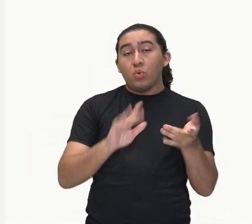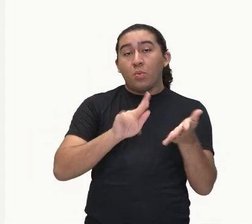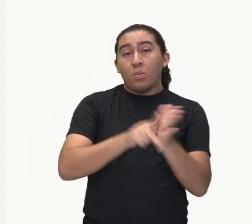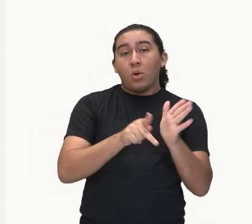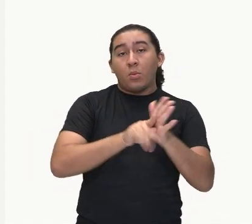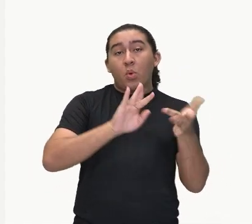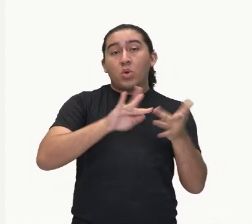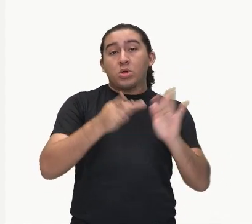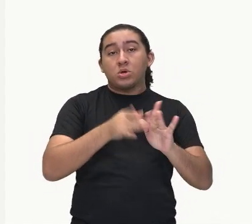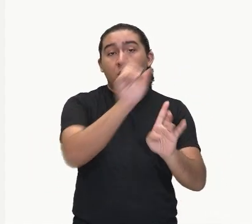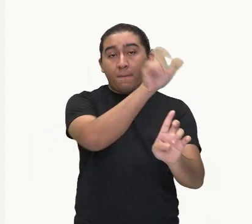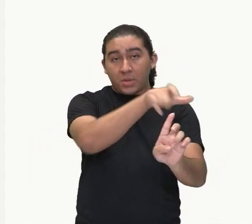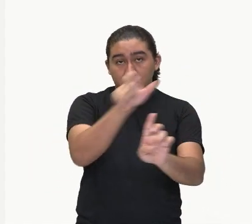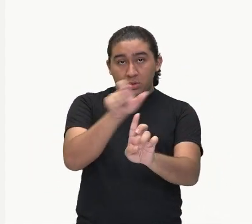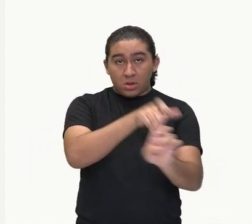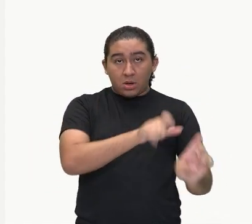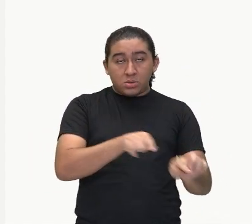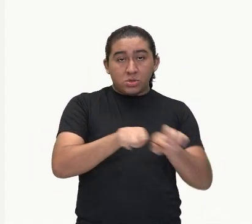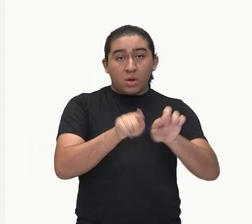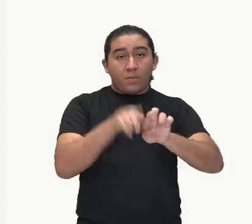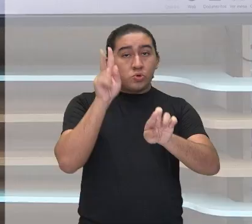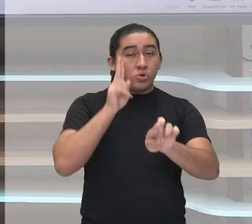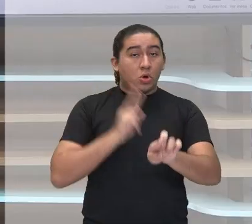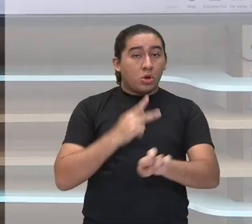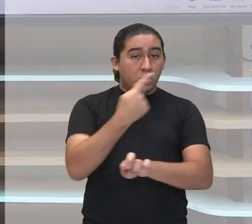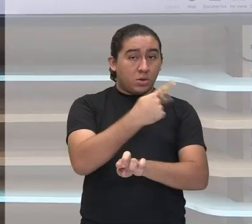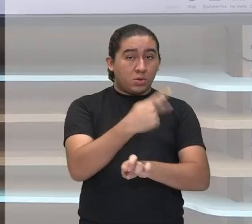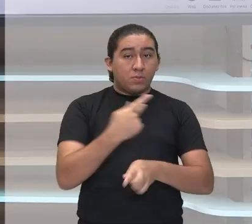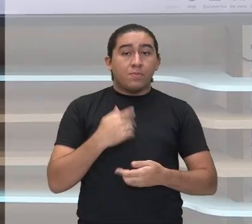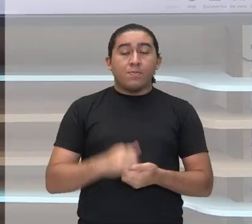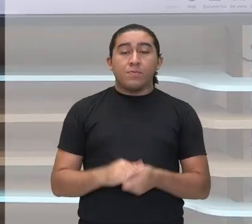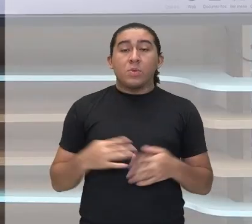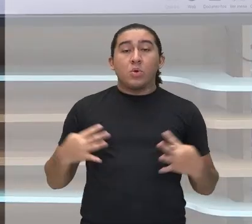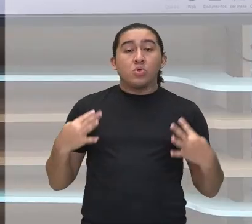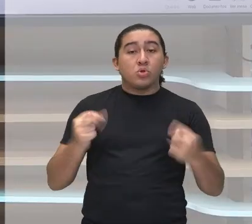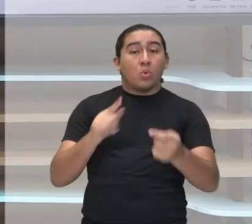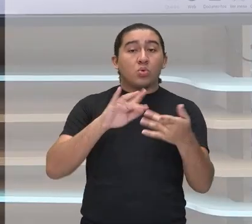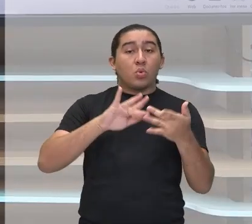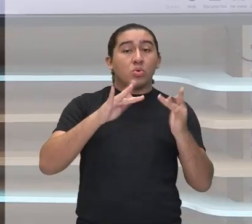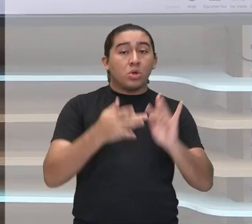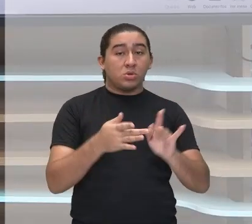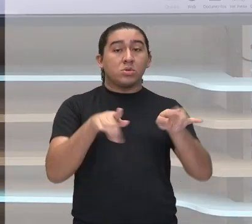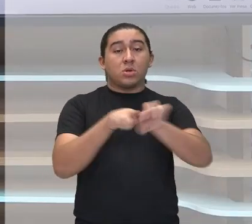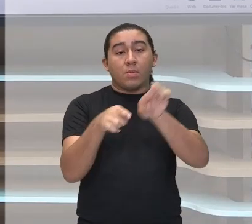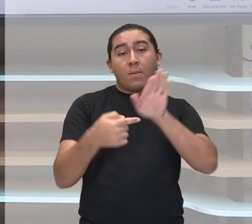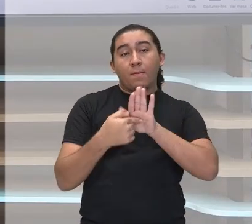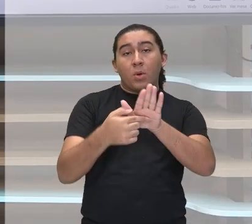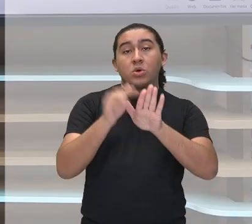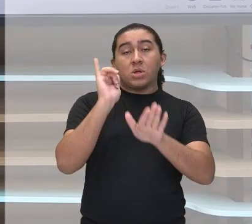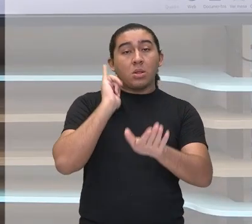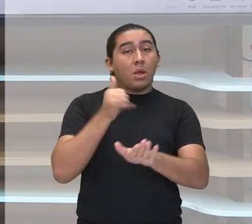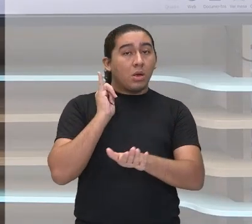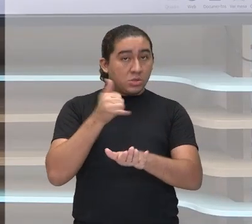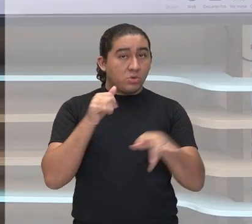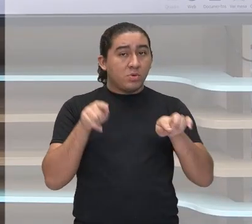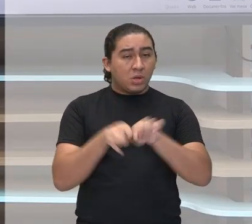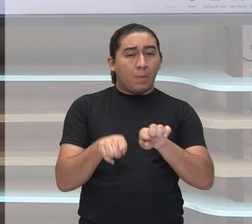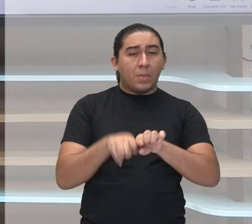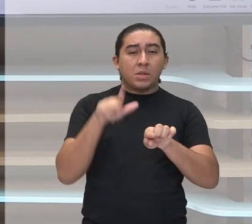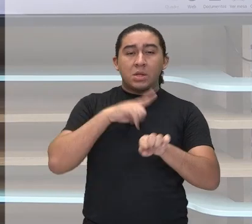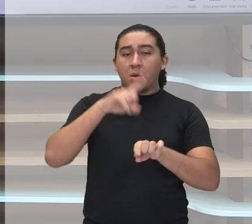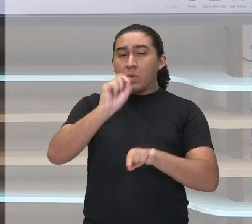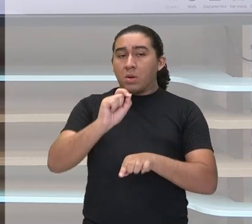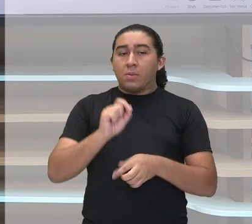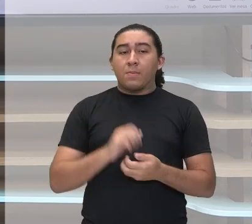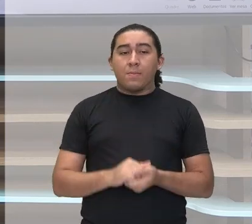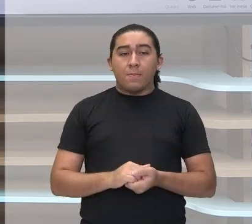das personagens, né, das suas histórias, de todo o contexto que envolve a narrativa. Ali vai falar,